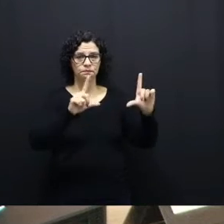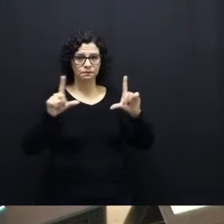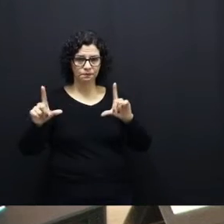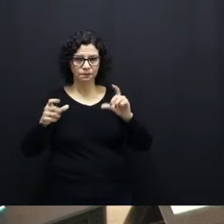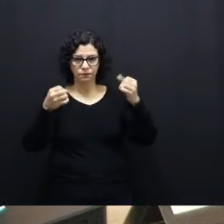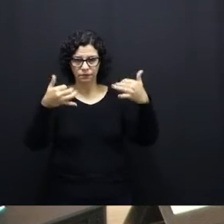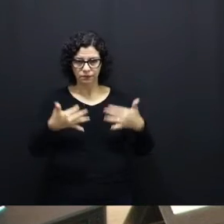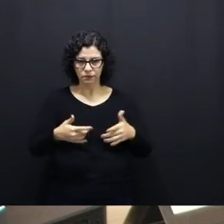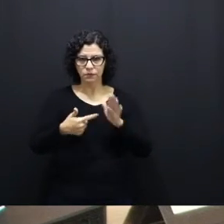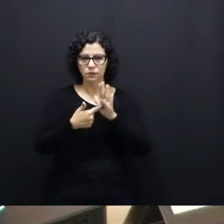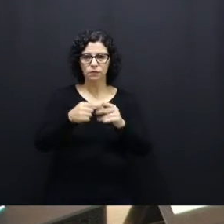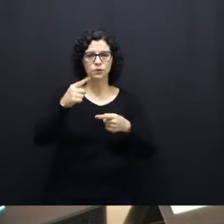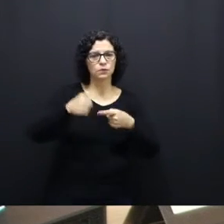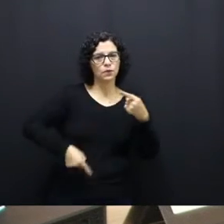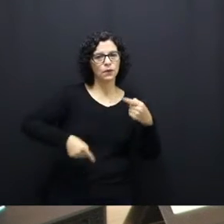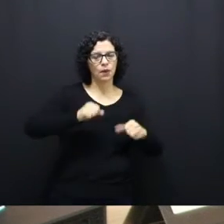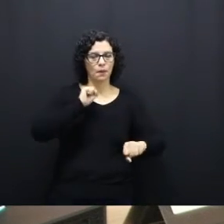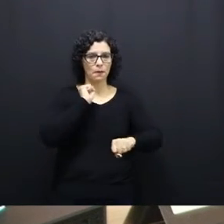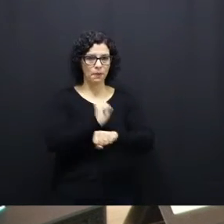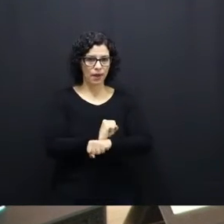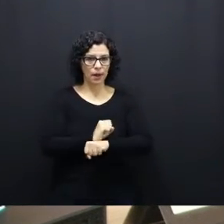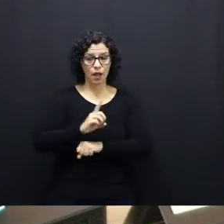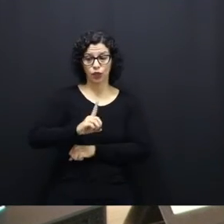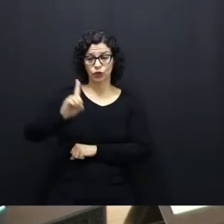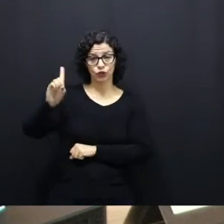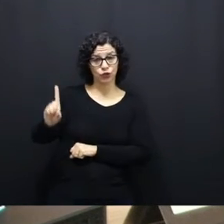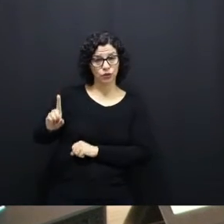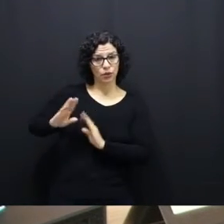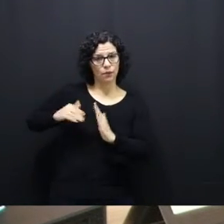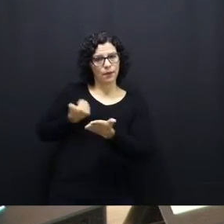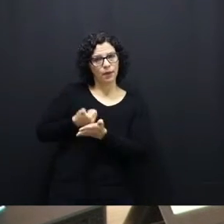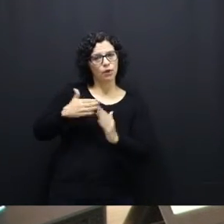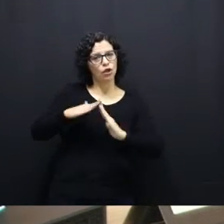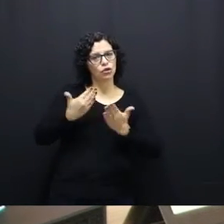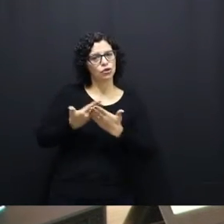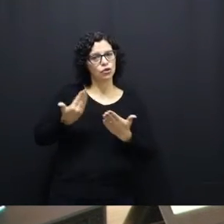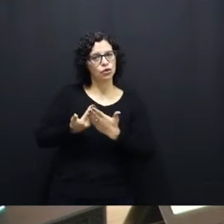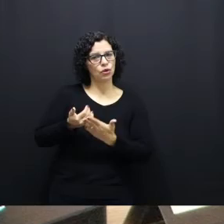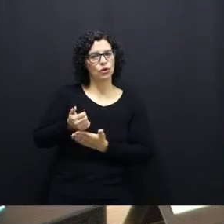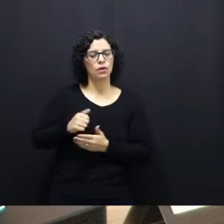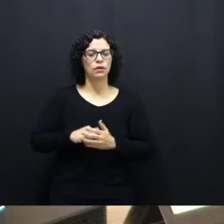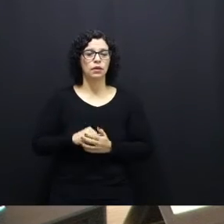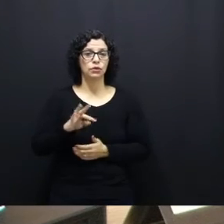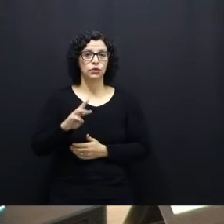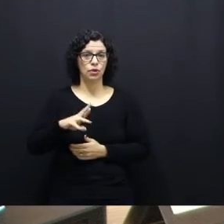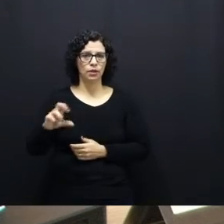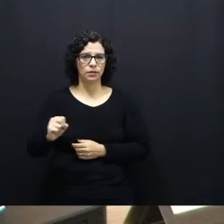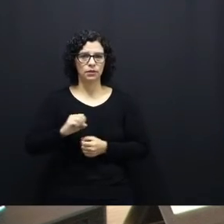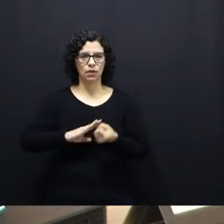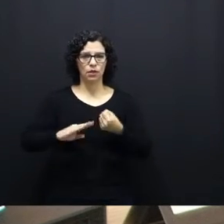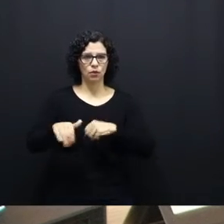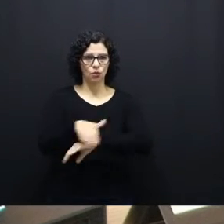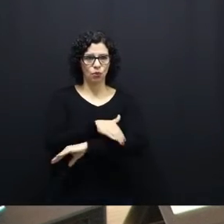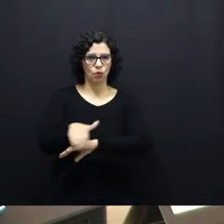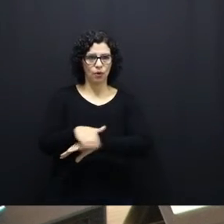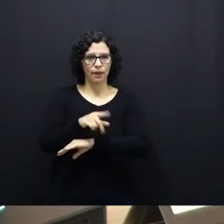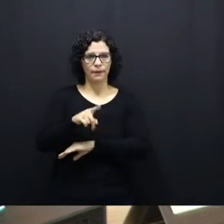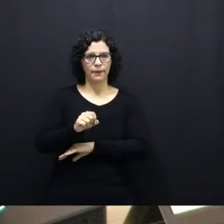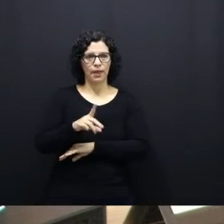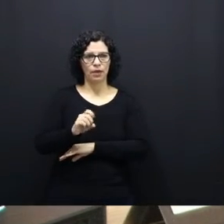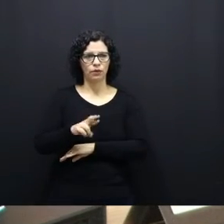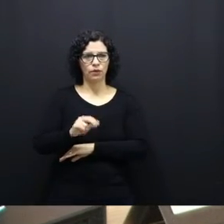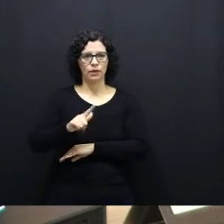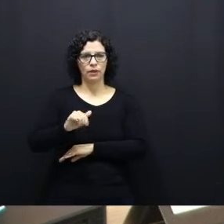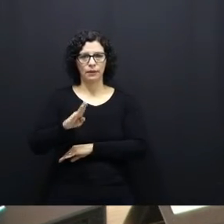com sinalização de proibido estacionar ao lado direito nas proximidades da Escola Municipal Irmã Maria frase a torre situada na Rua Pedro